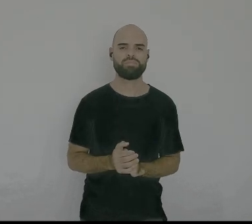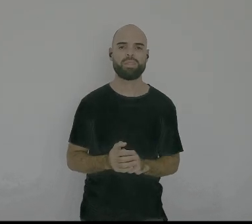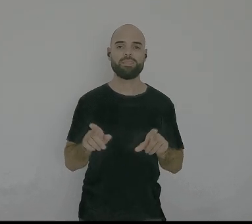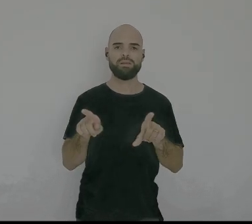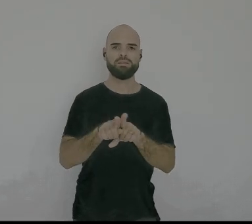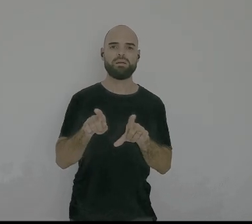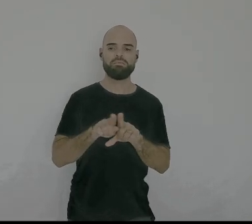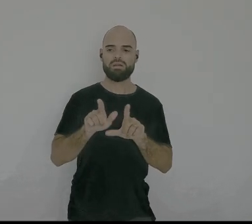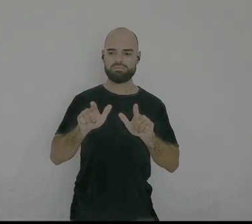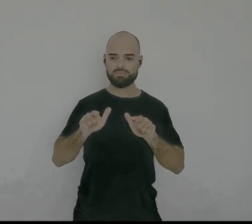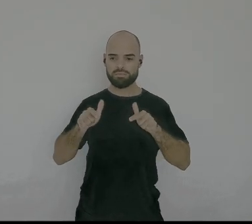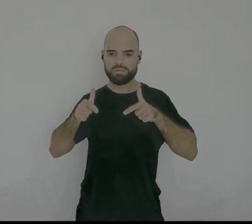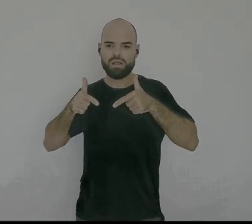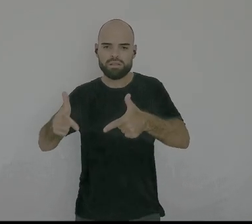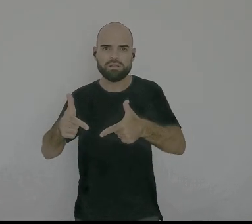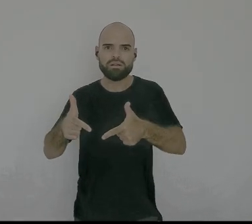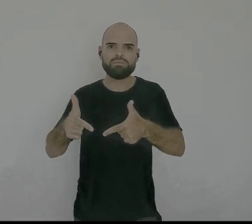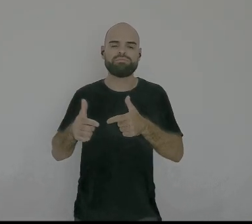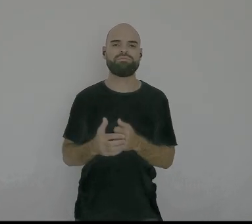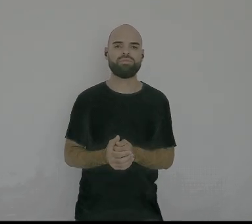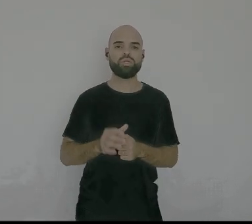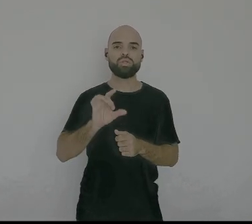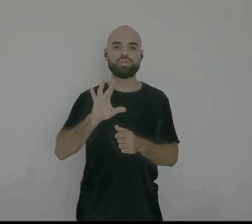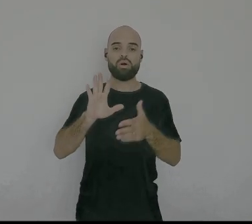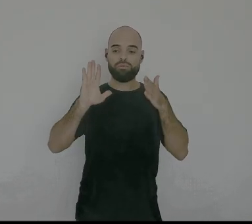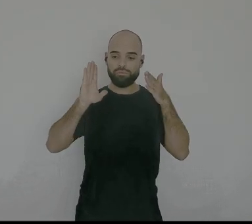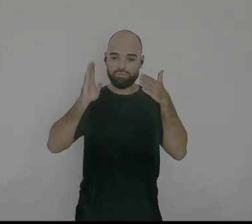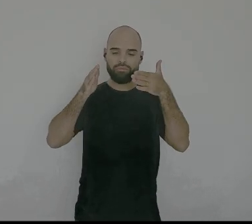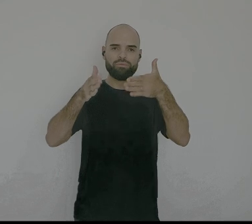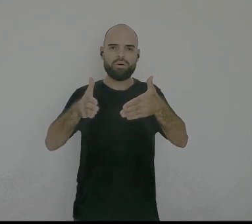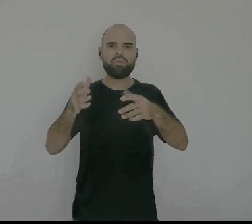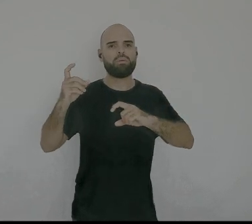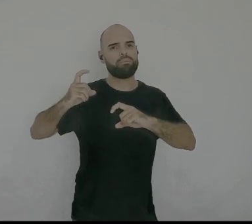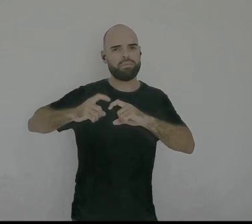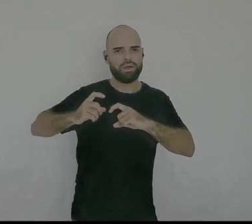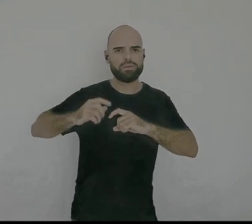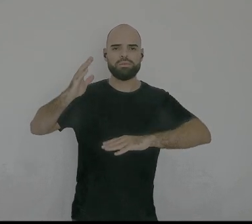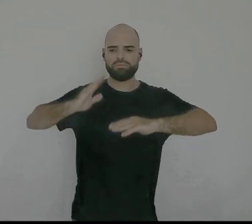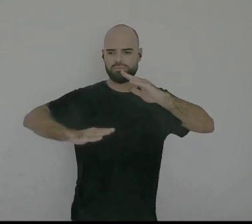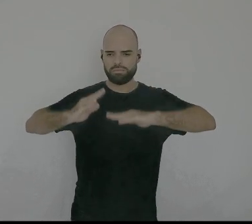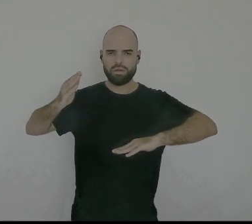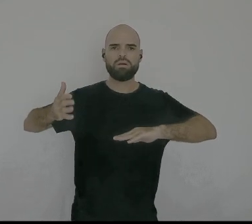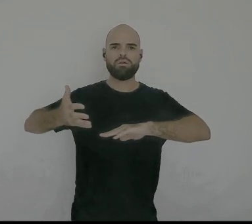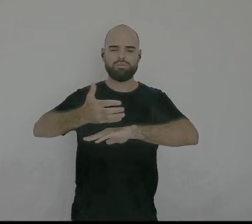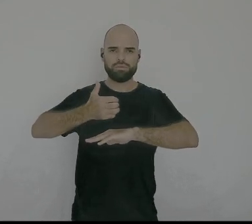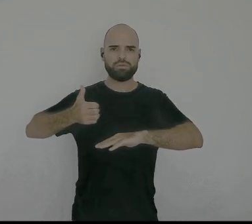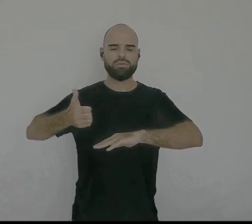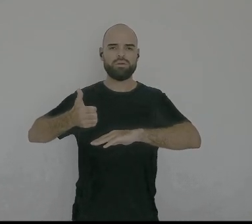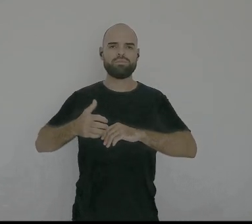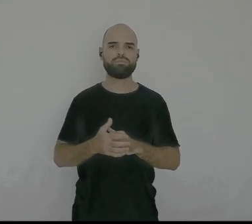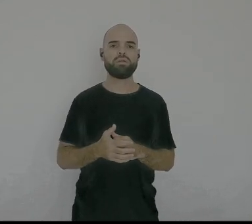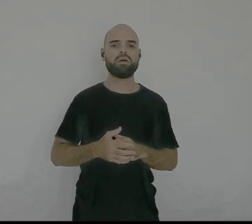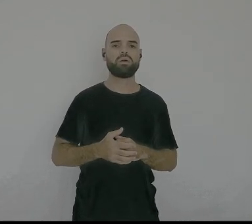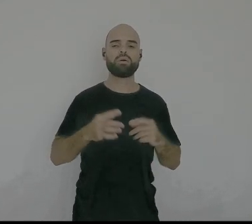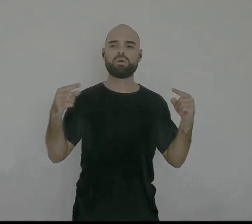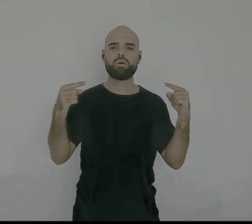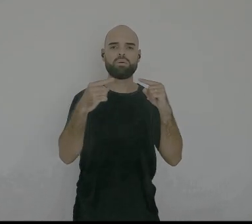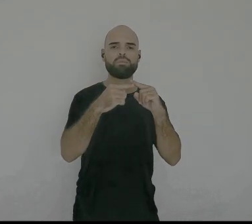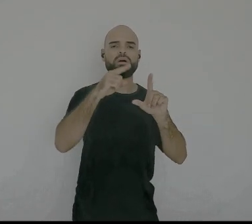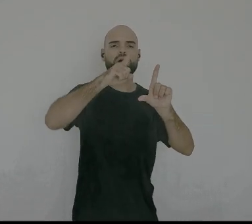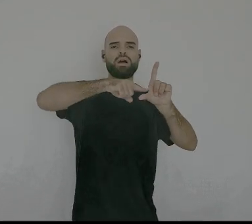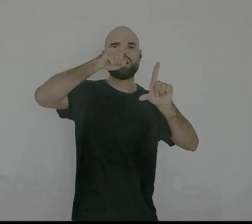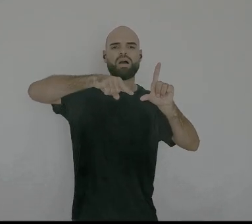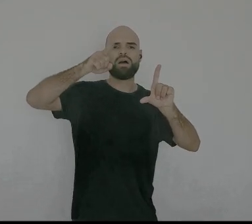condição de agente. A ação é reativa, tem ênfase nas ações curativas e no cuidado profissional do